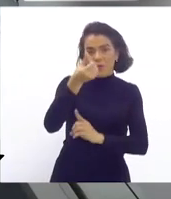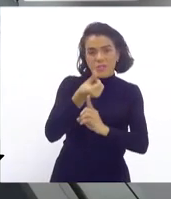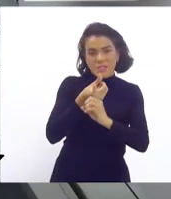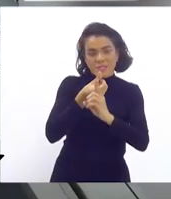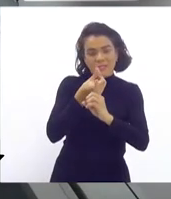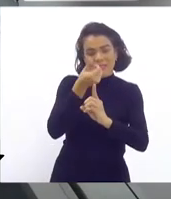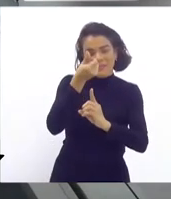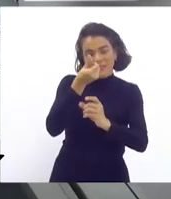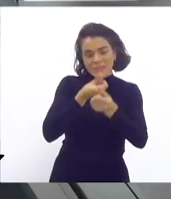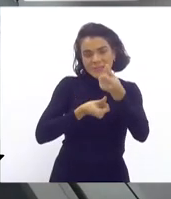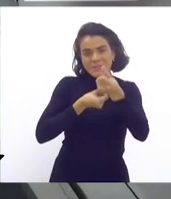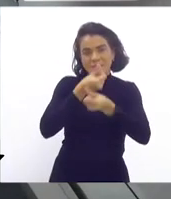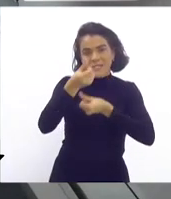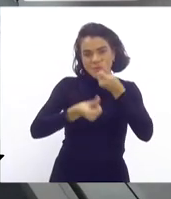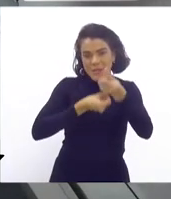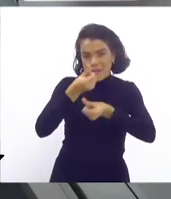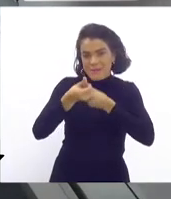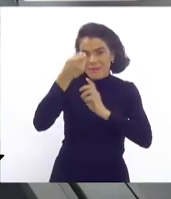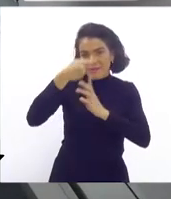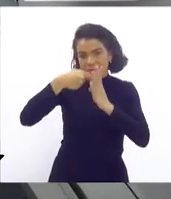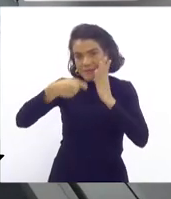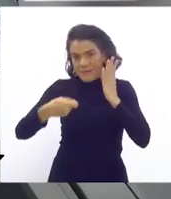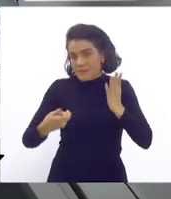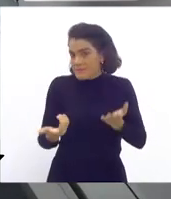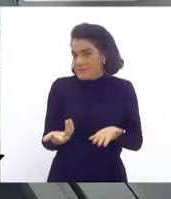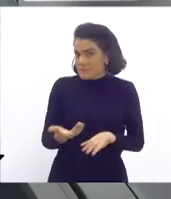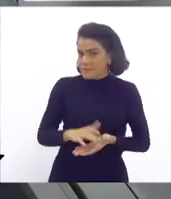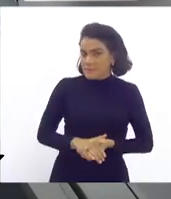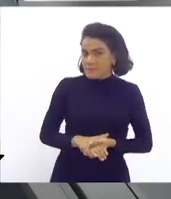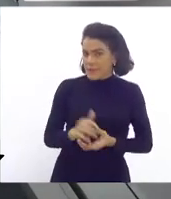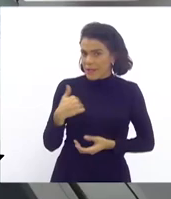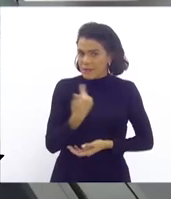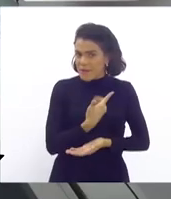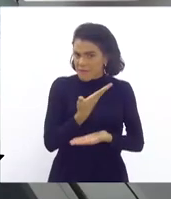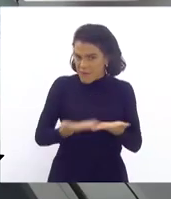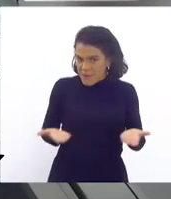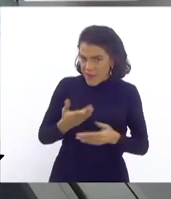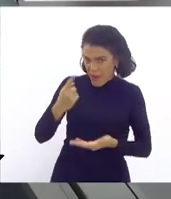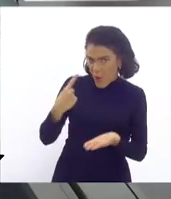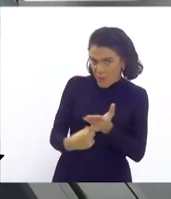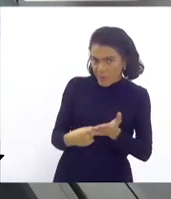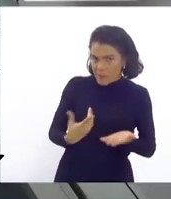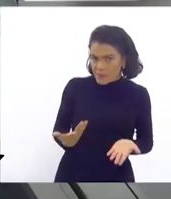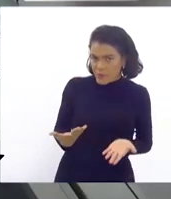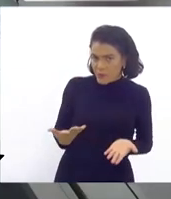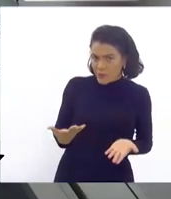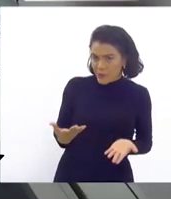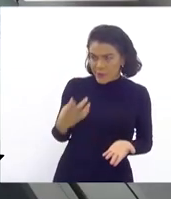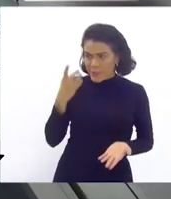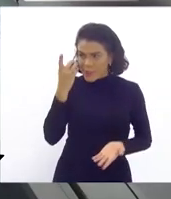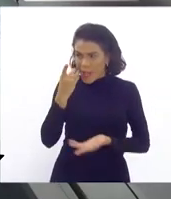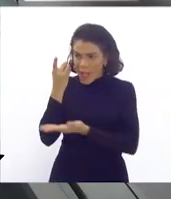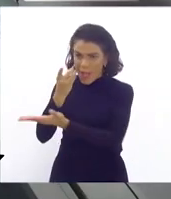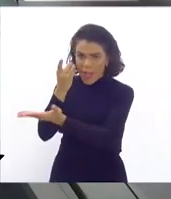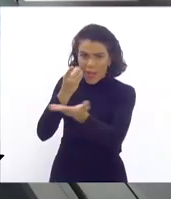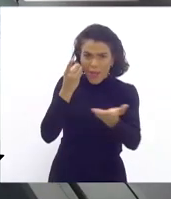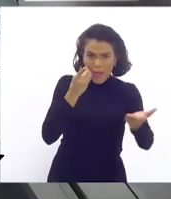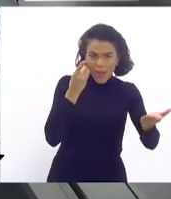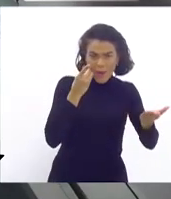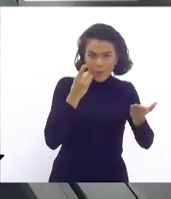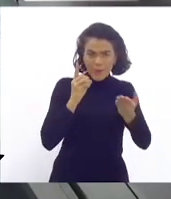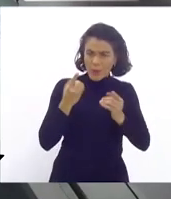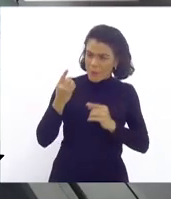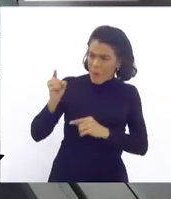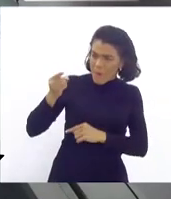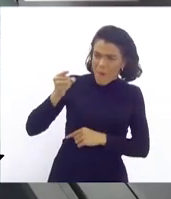tinha que a data da sentado ou seja nós podemos perder os nossos compromissos deputados deputados aqui que vem do interior